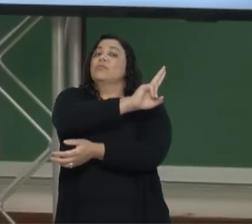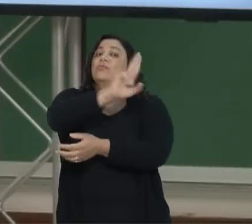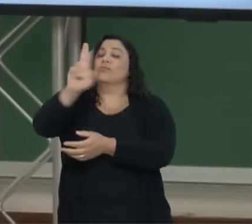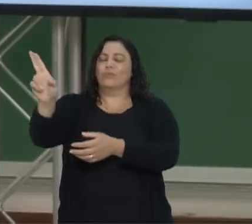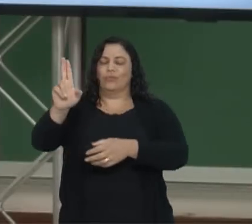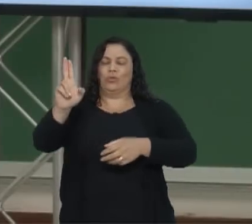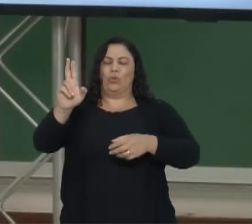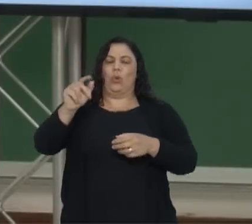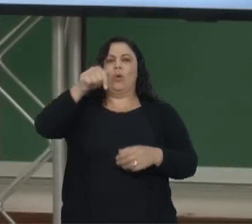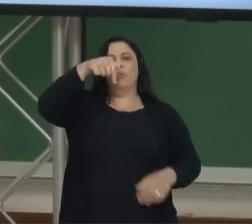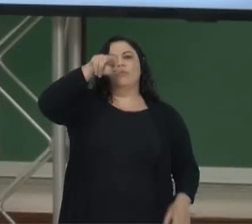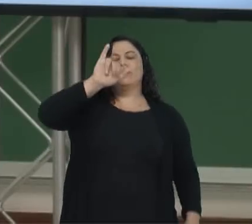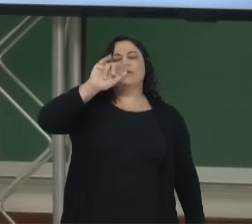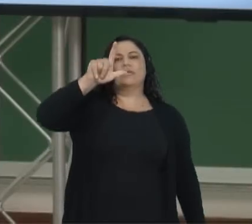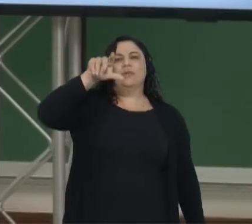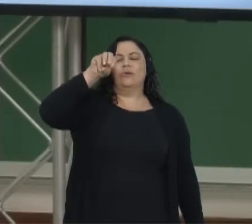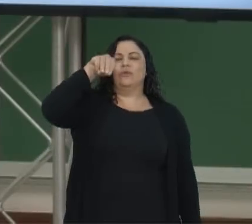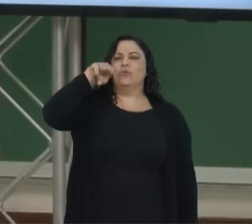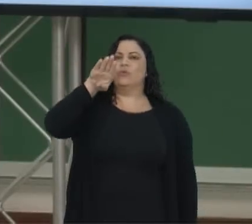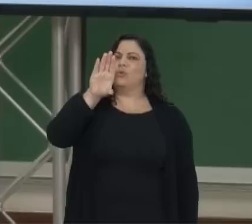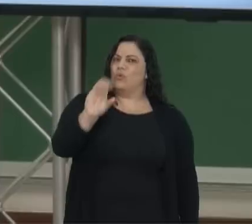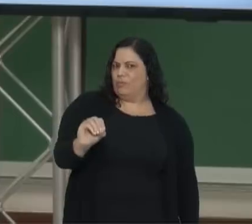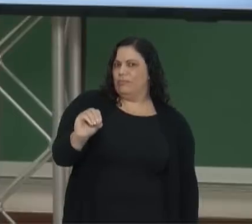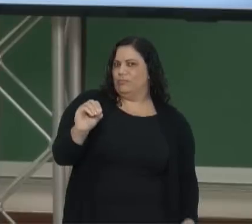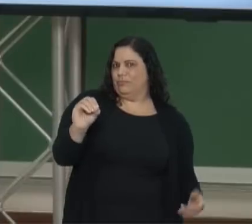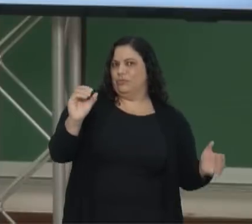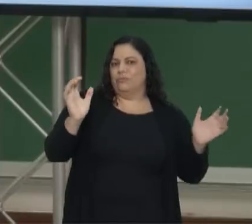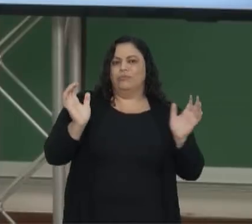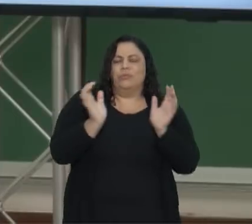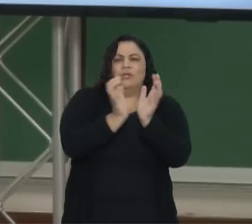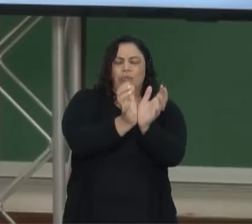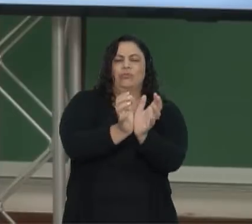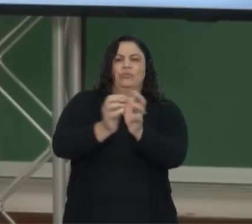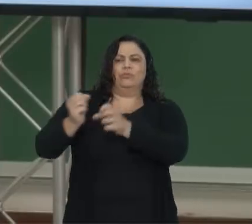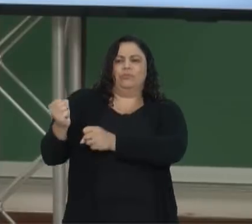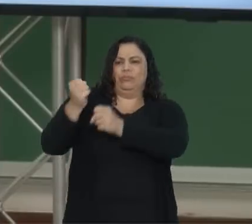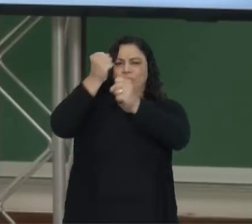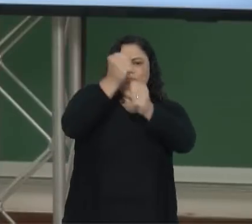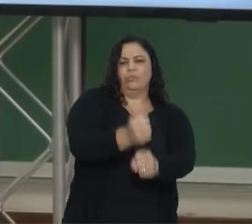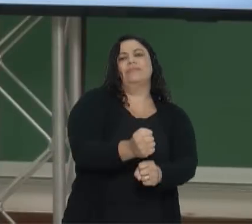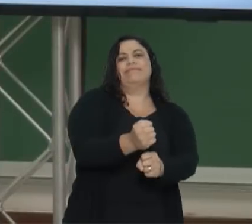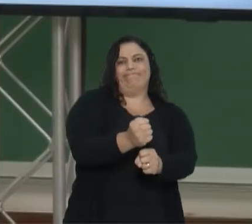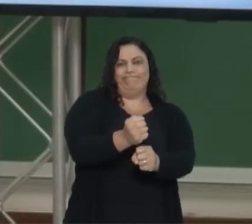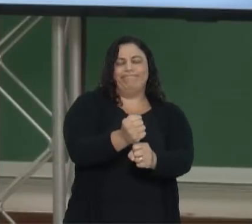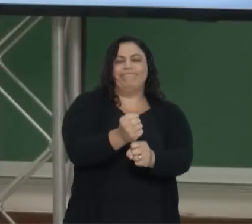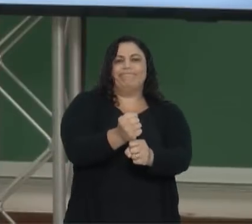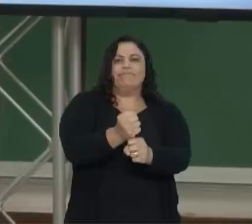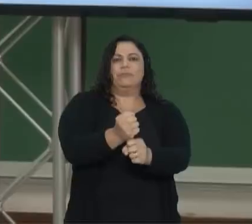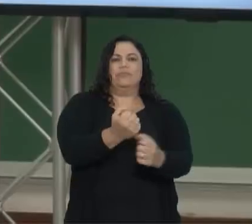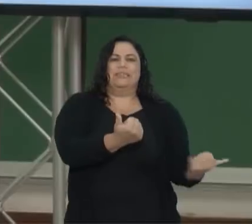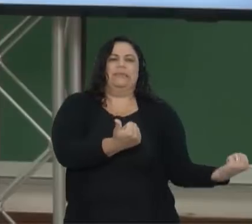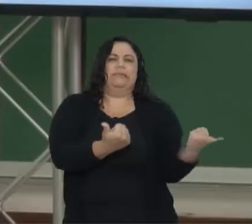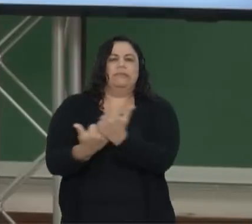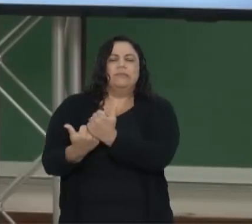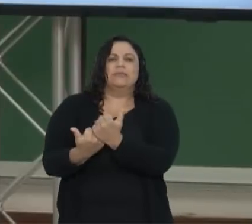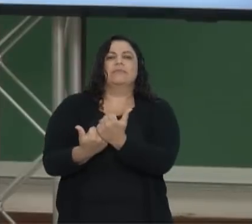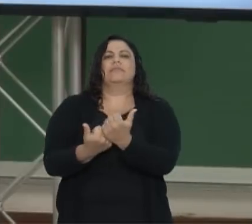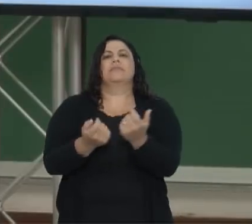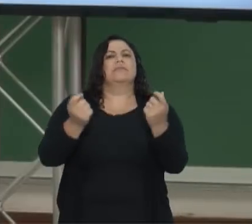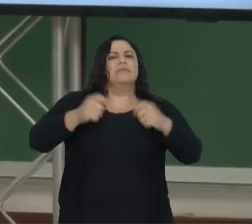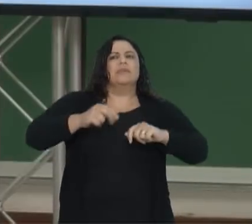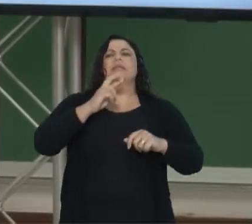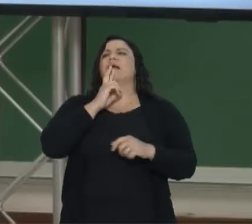pelo menos, cultivar as suas tradições. E que se nós temos uma riqueza cultural que é resultado da influência dos